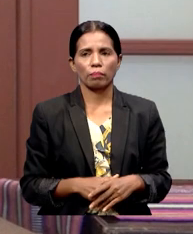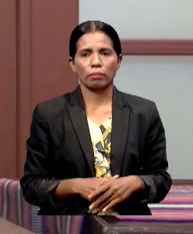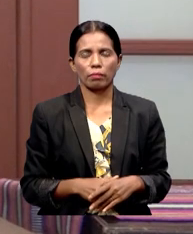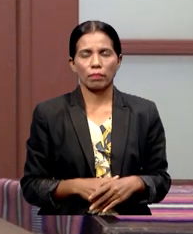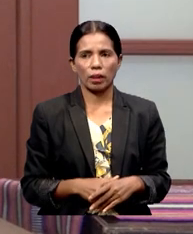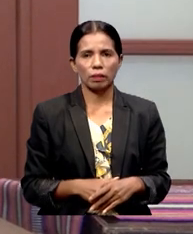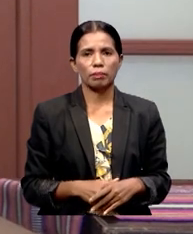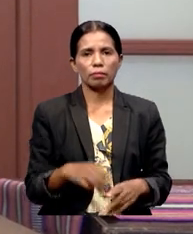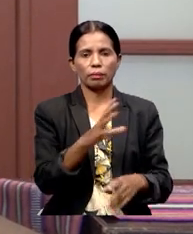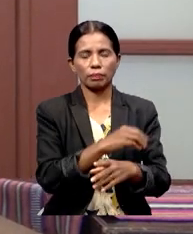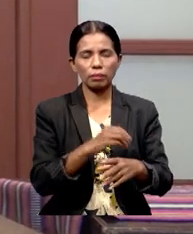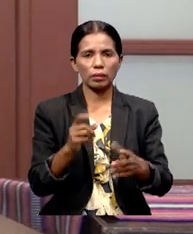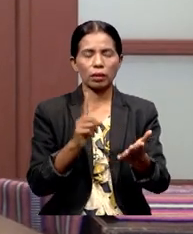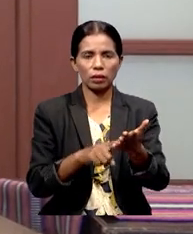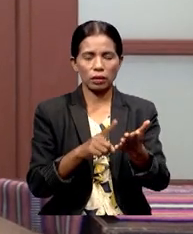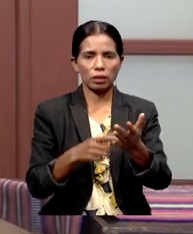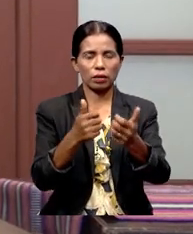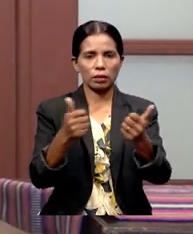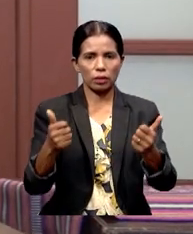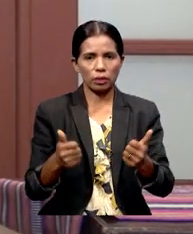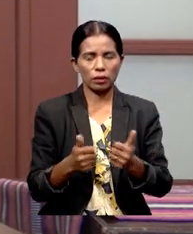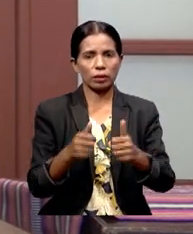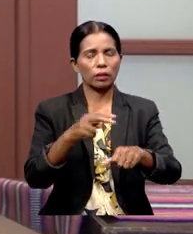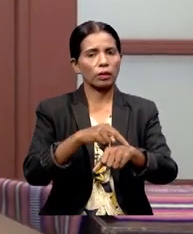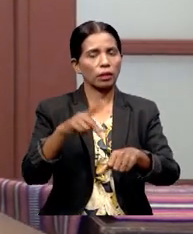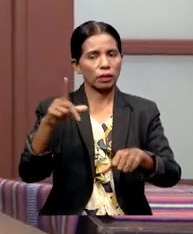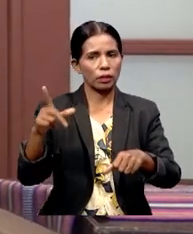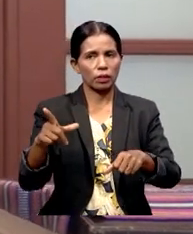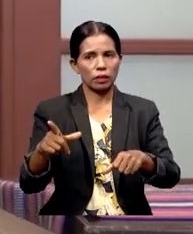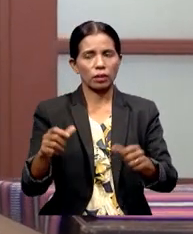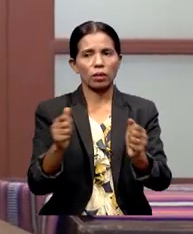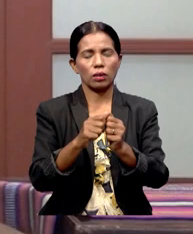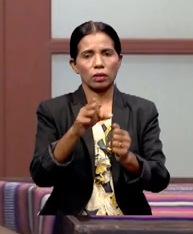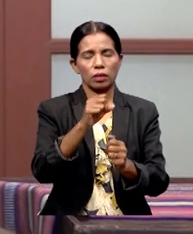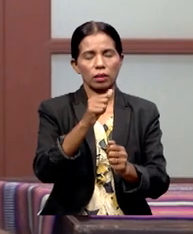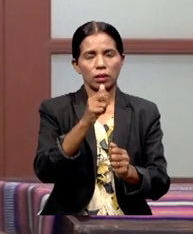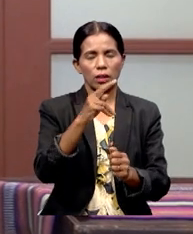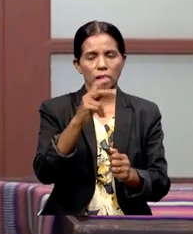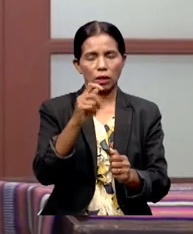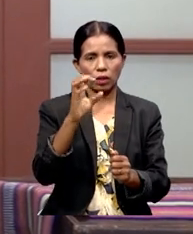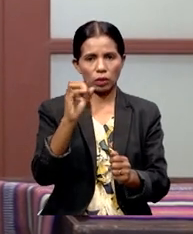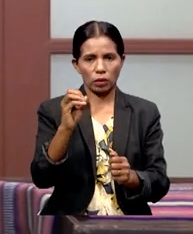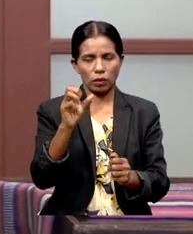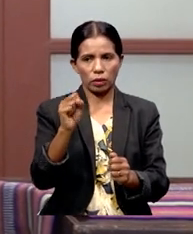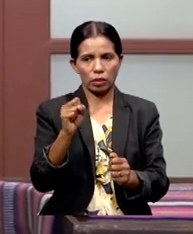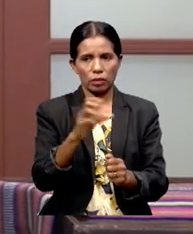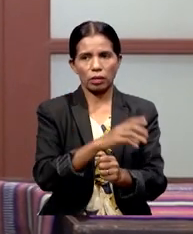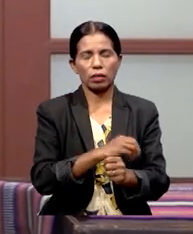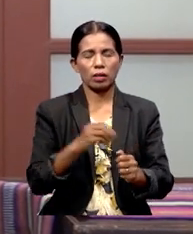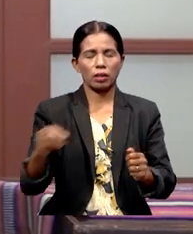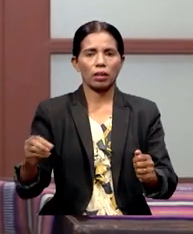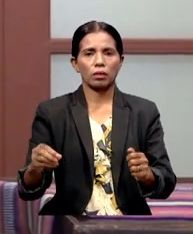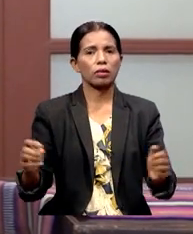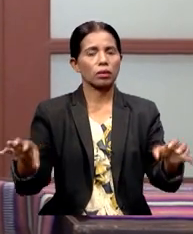discussões lu kira né entre a autoridade nacional do petróleo ou Santos a nessan operador ba joint venture ba ainda